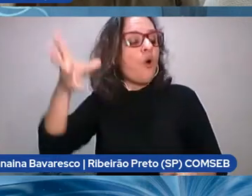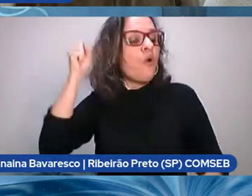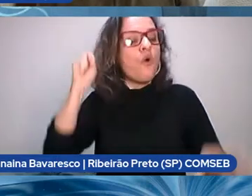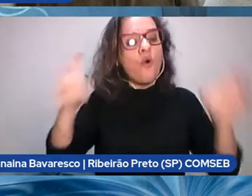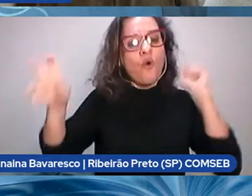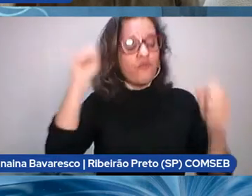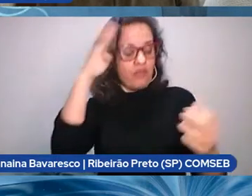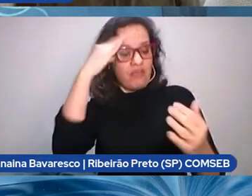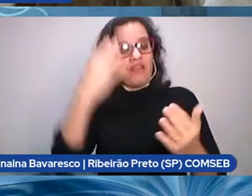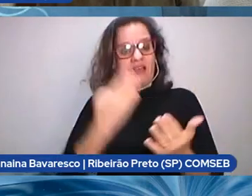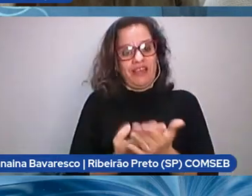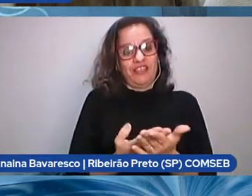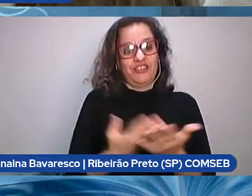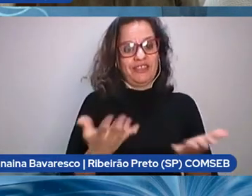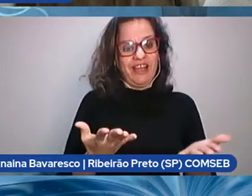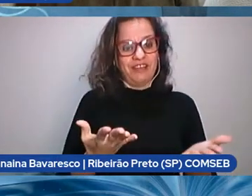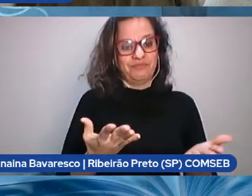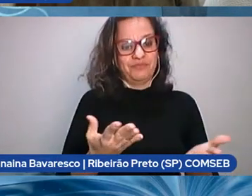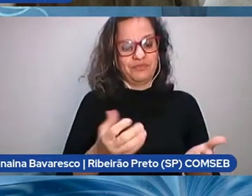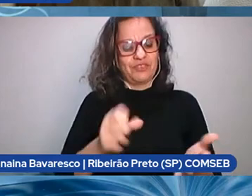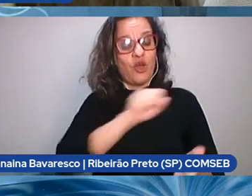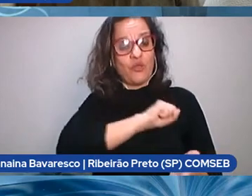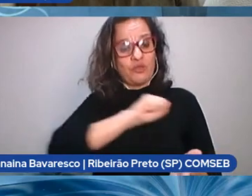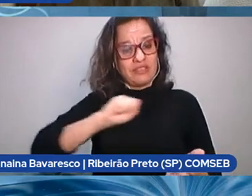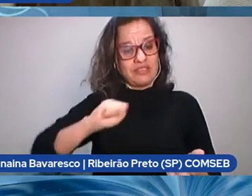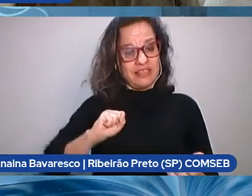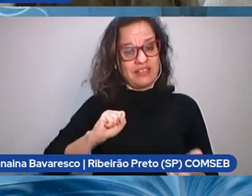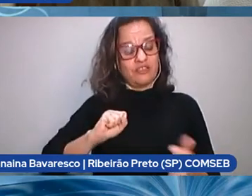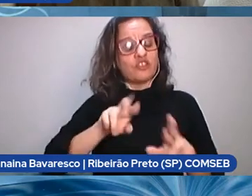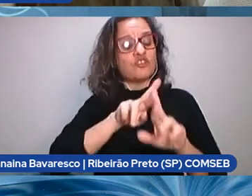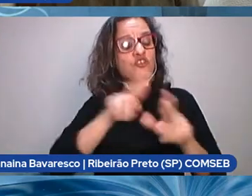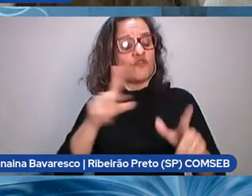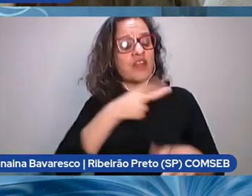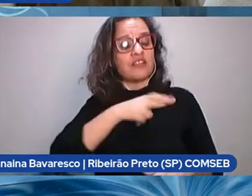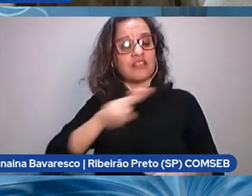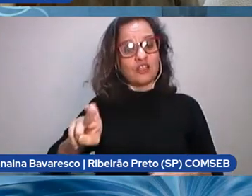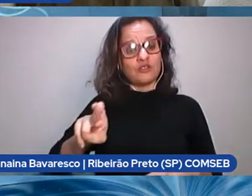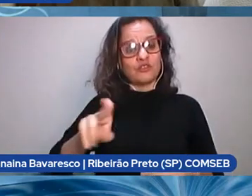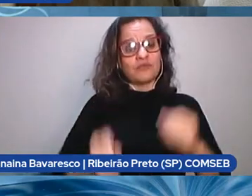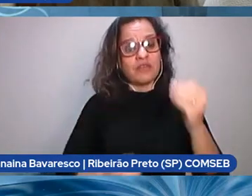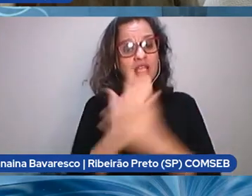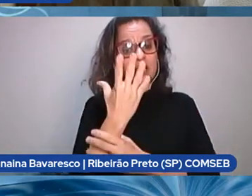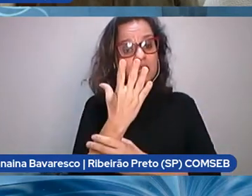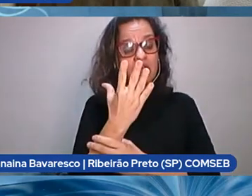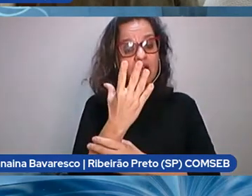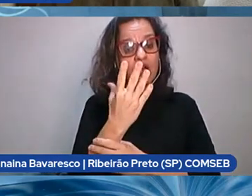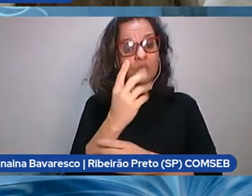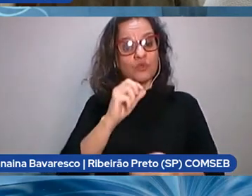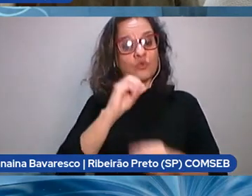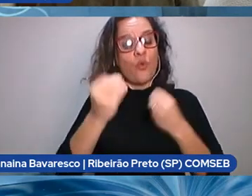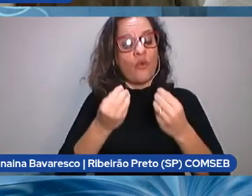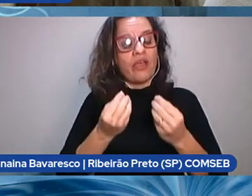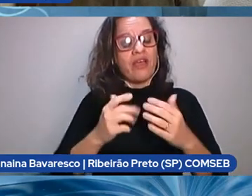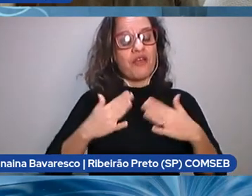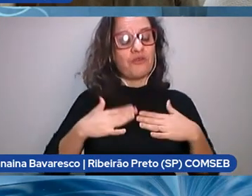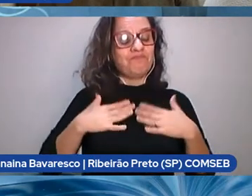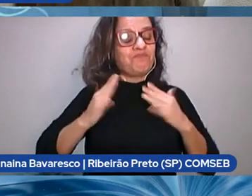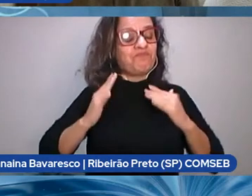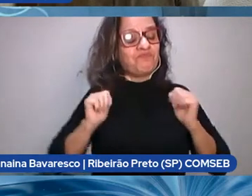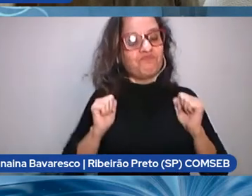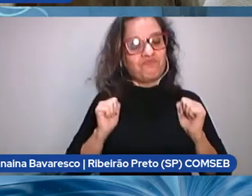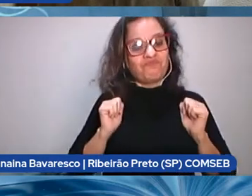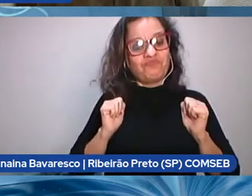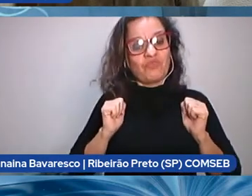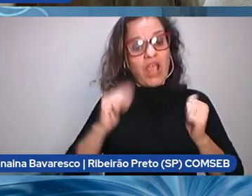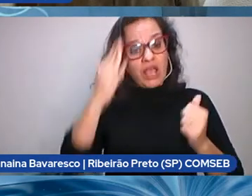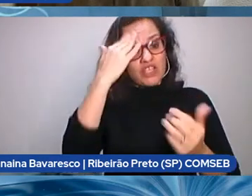acreditávamos nos sacerdotes em diferentes religiões. E criamos uma posição cômoda de acreditar